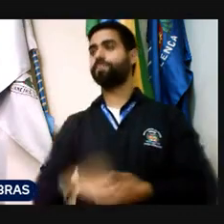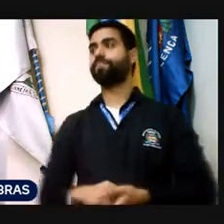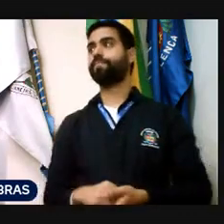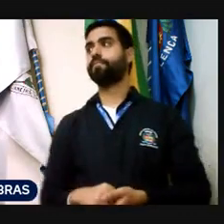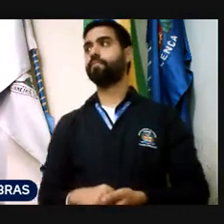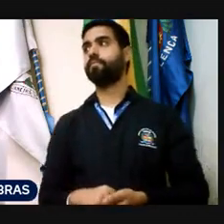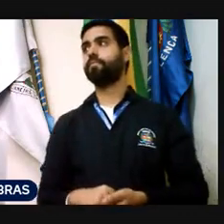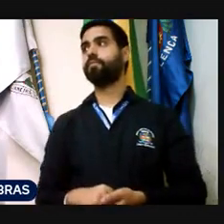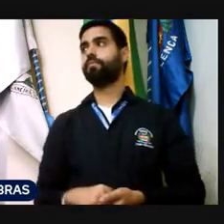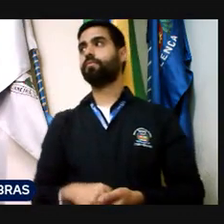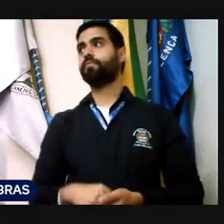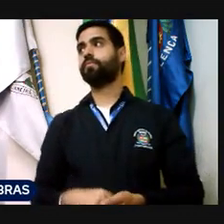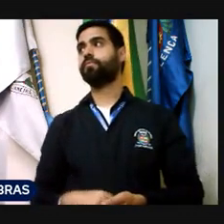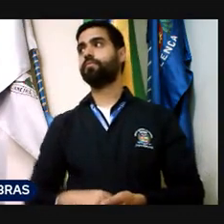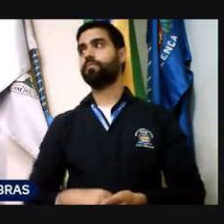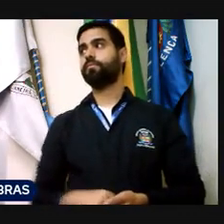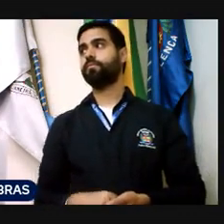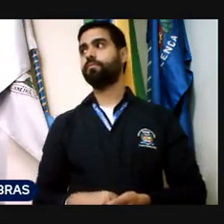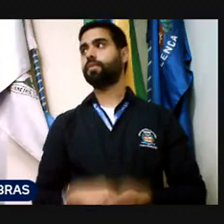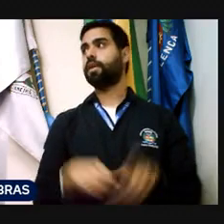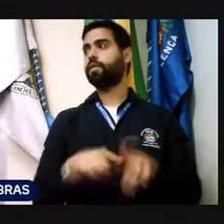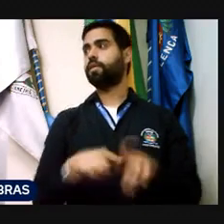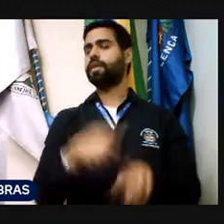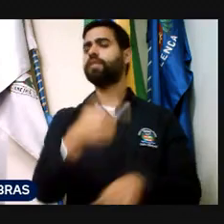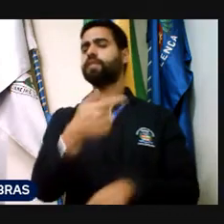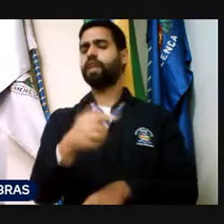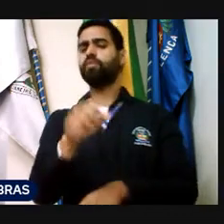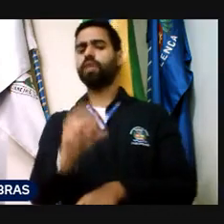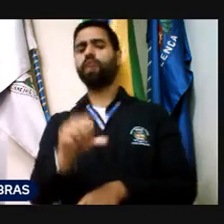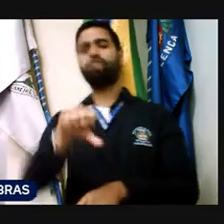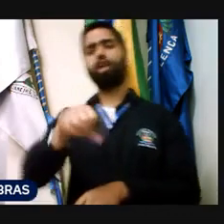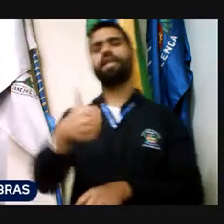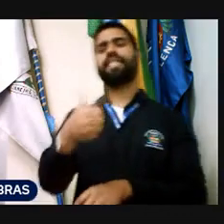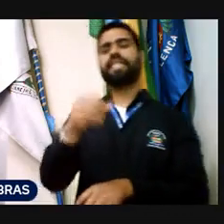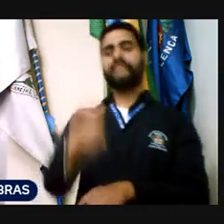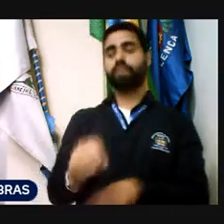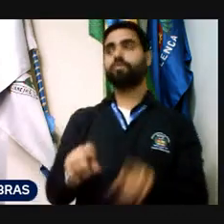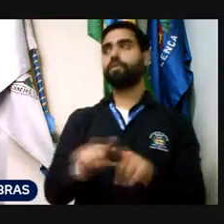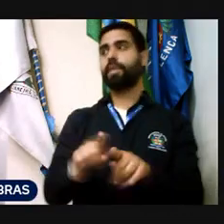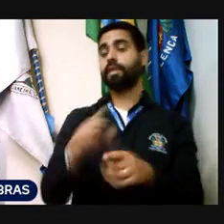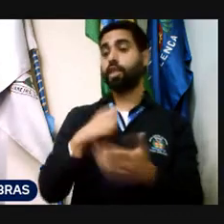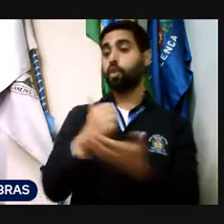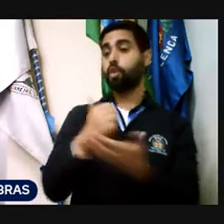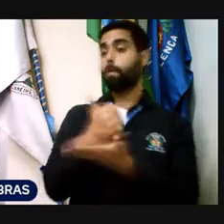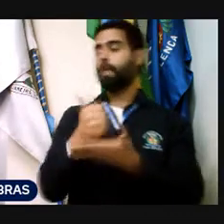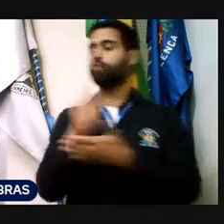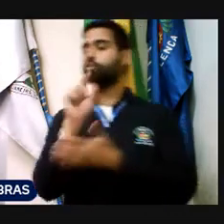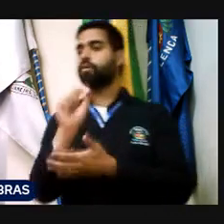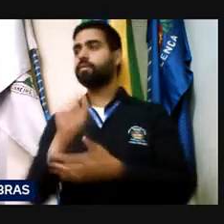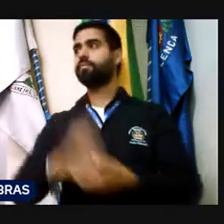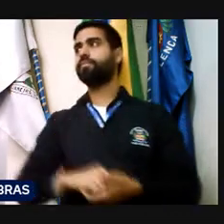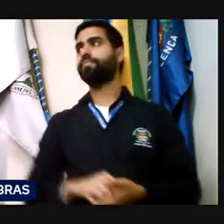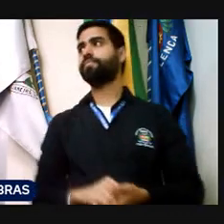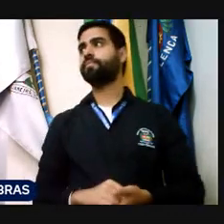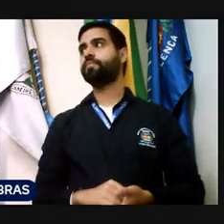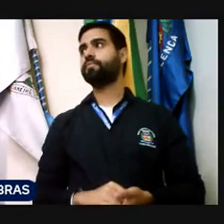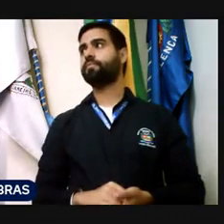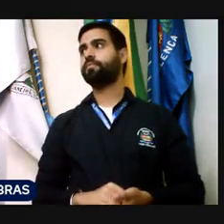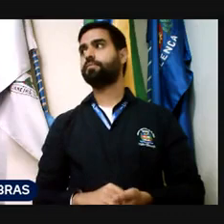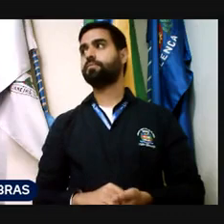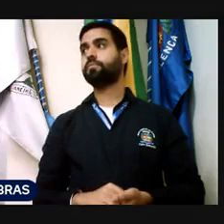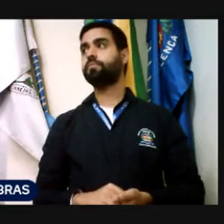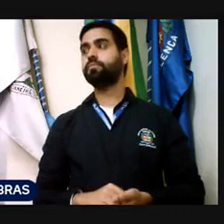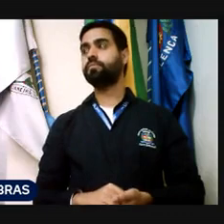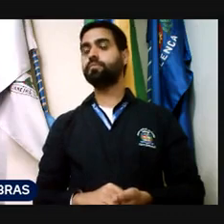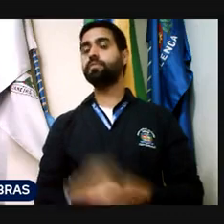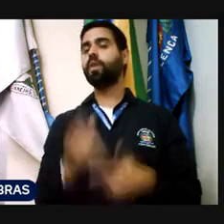e incisos, artigo 7º, 8º, 9º e 10º, com base nos seguintes fundamentos. Expomos nessa